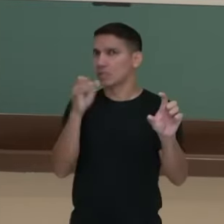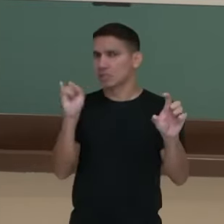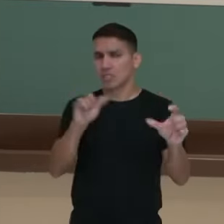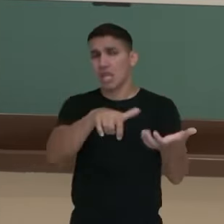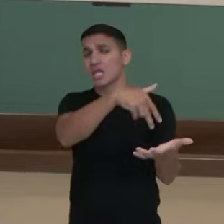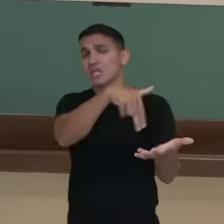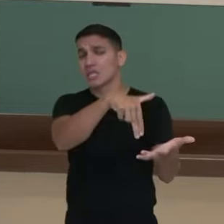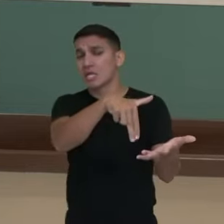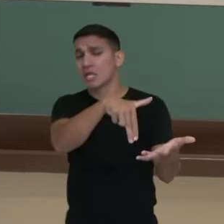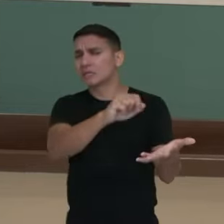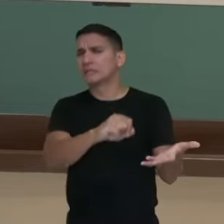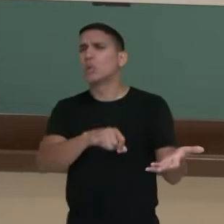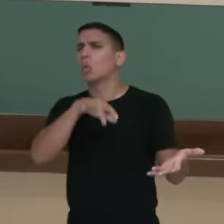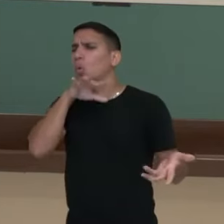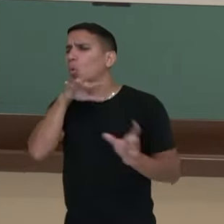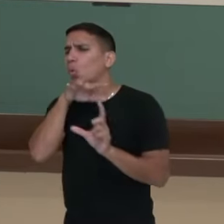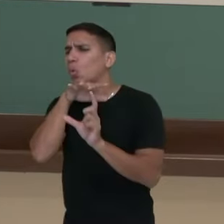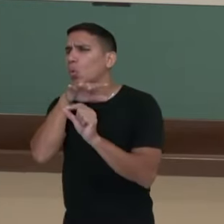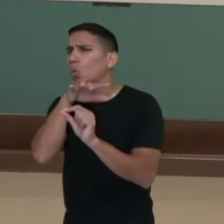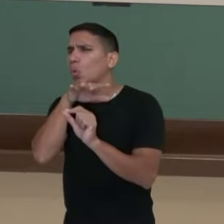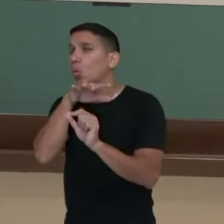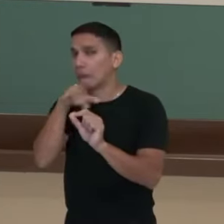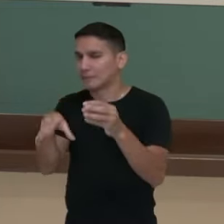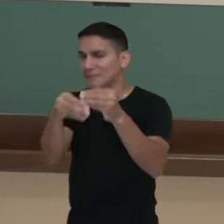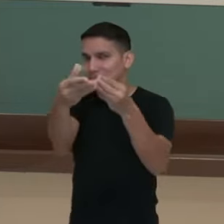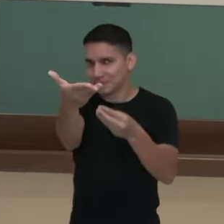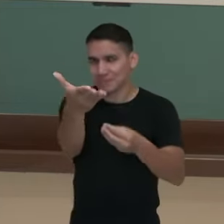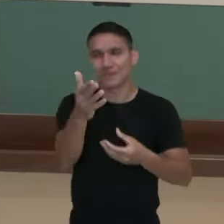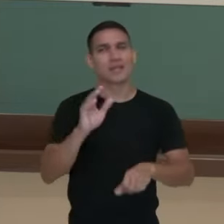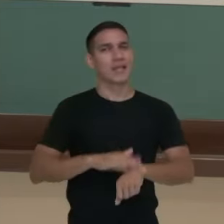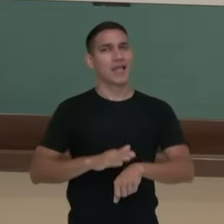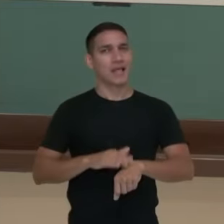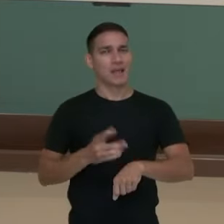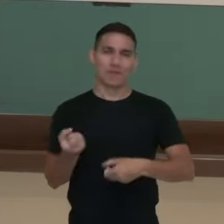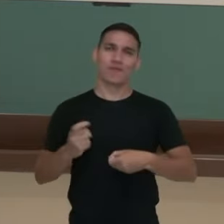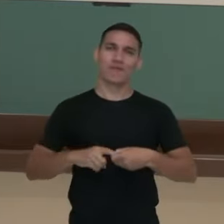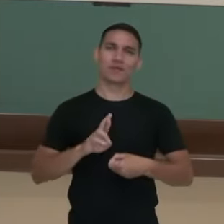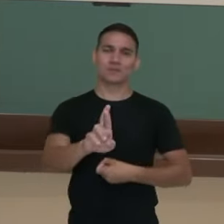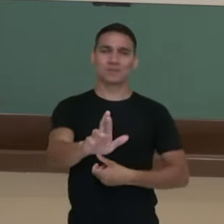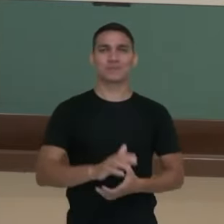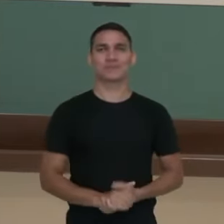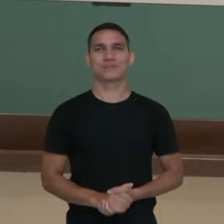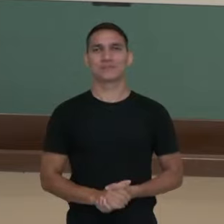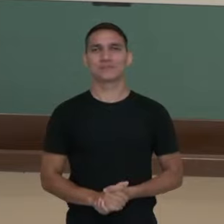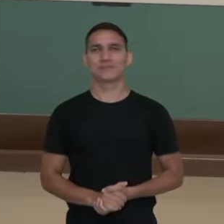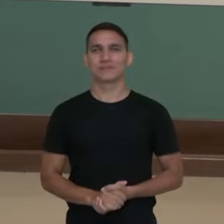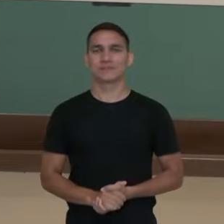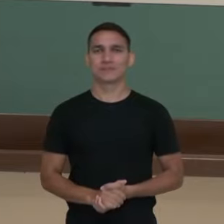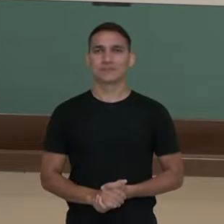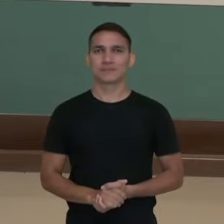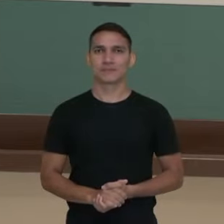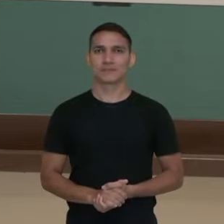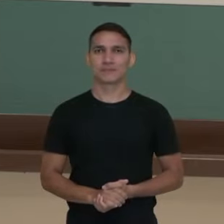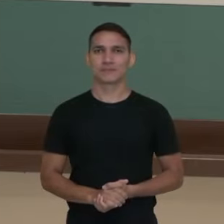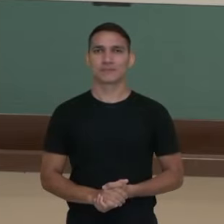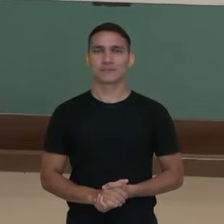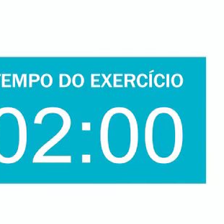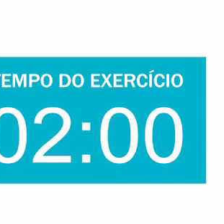dança seus males, agora é com vocês. Eu vou dar um tempinho para que você possa completar a nossa frase.